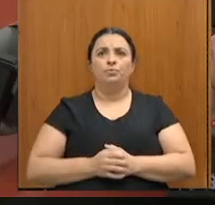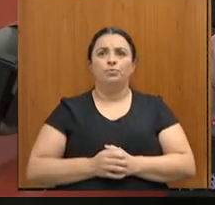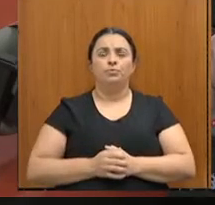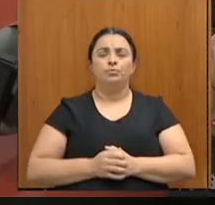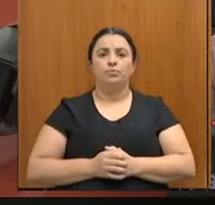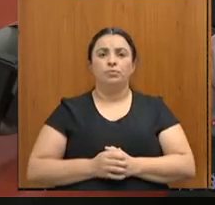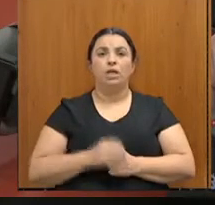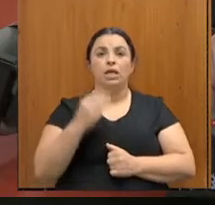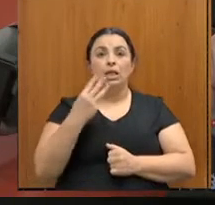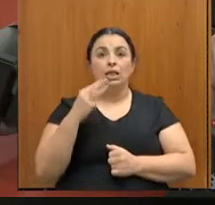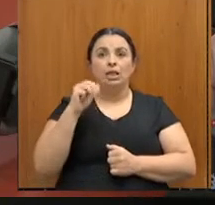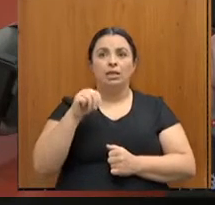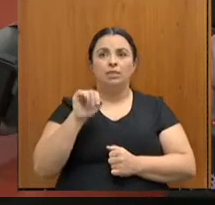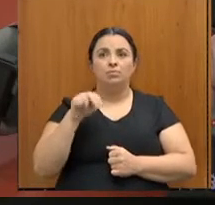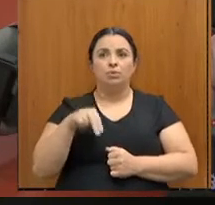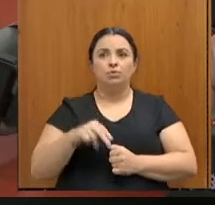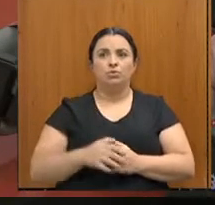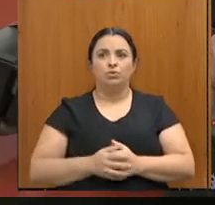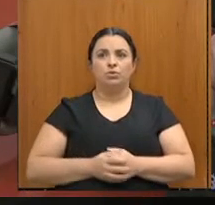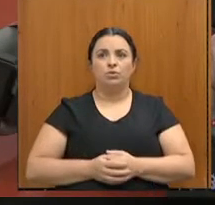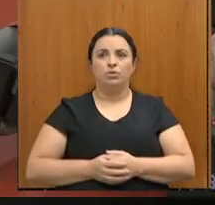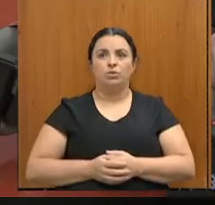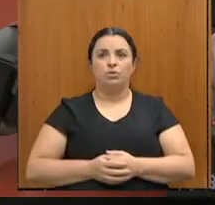e por 3 minutos